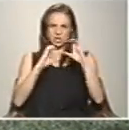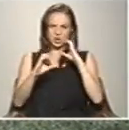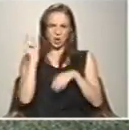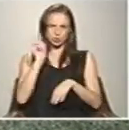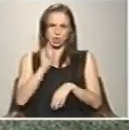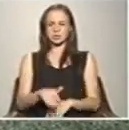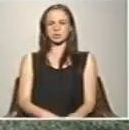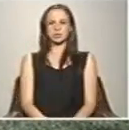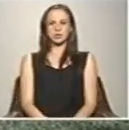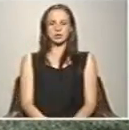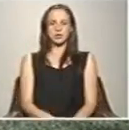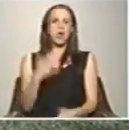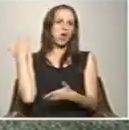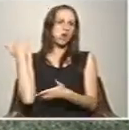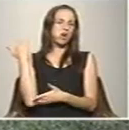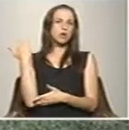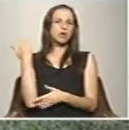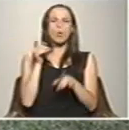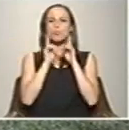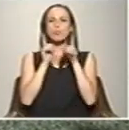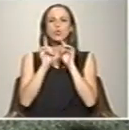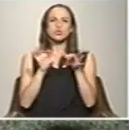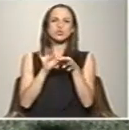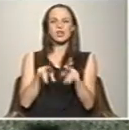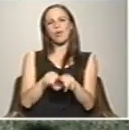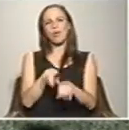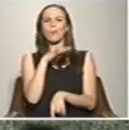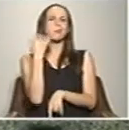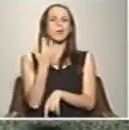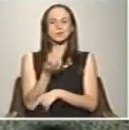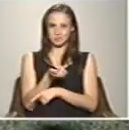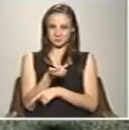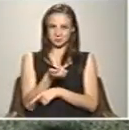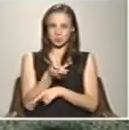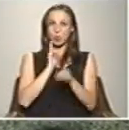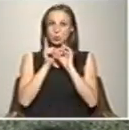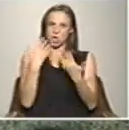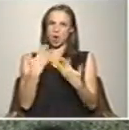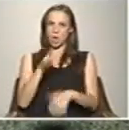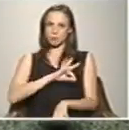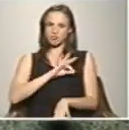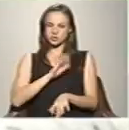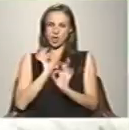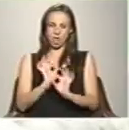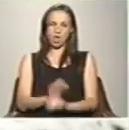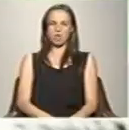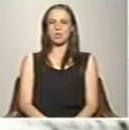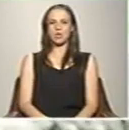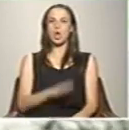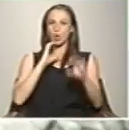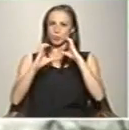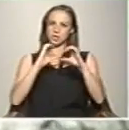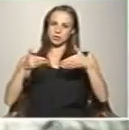importante? Até aqui há bem pouco tempo um humorista era um habilidoso. Agora um humorista é um profissional? A comunicação ajuda, sem